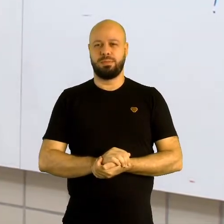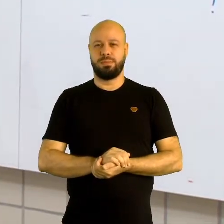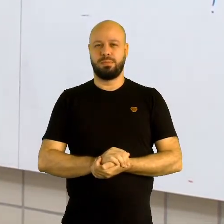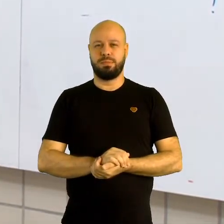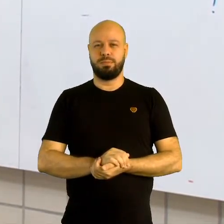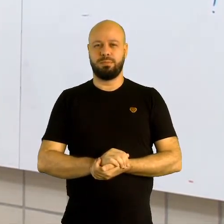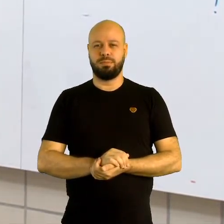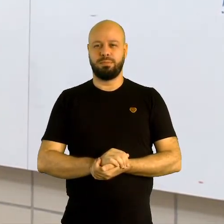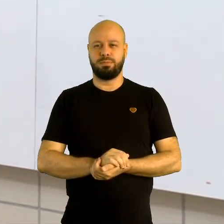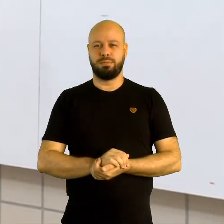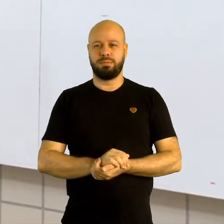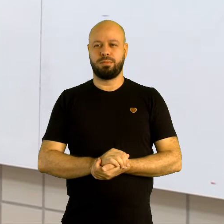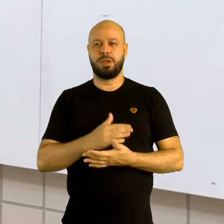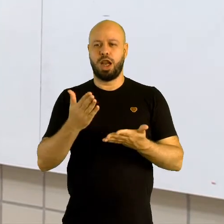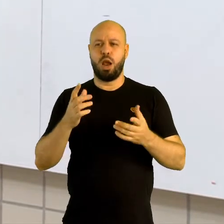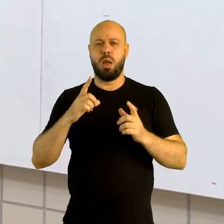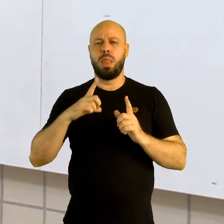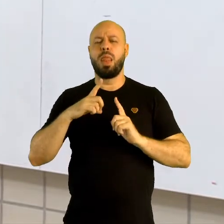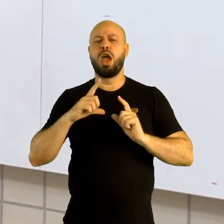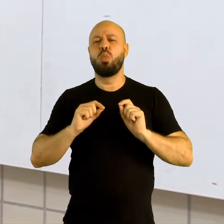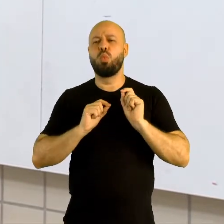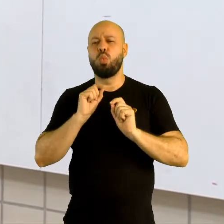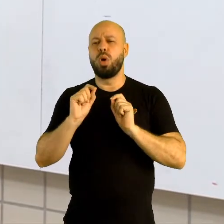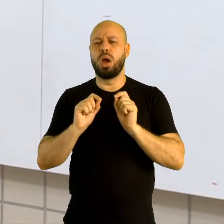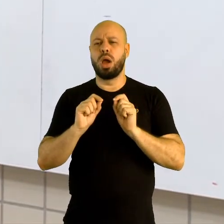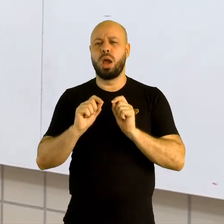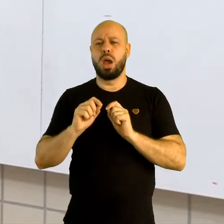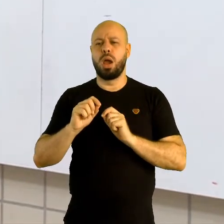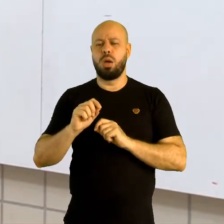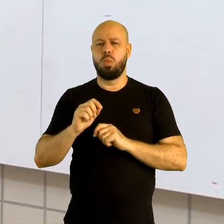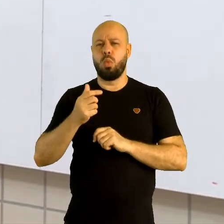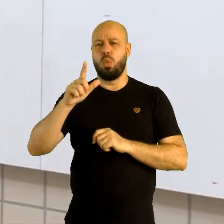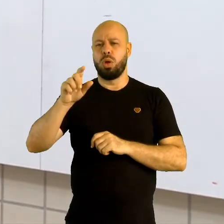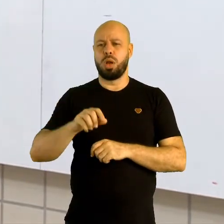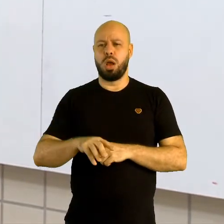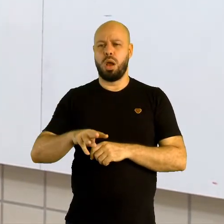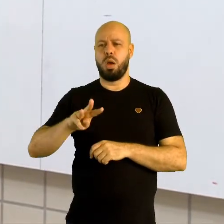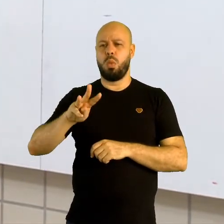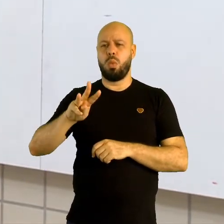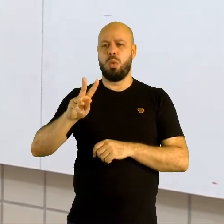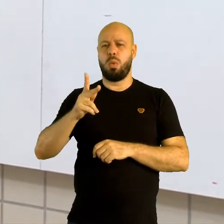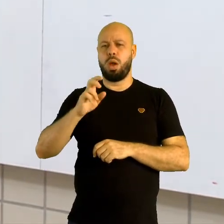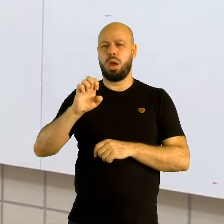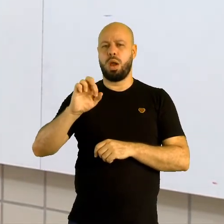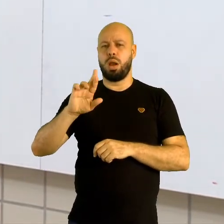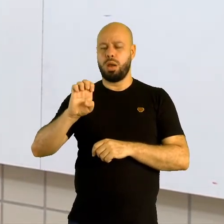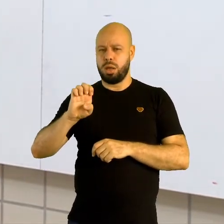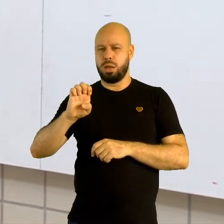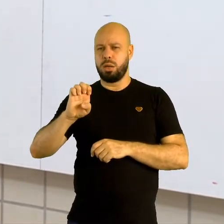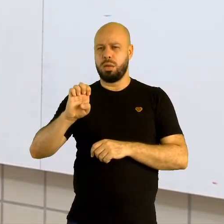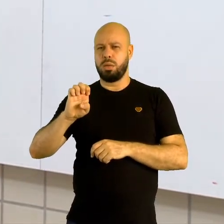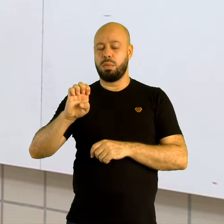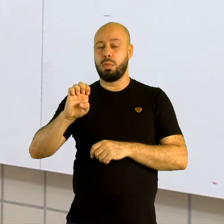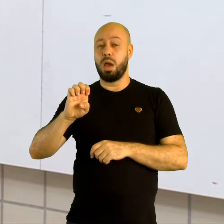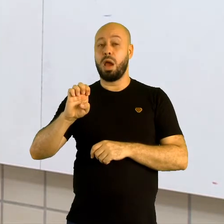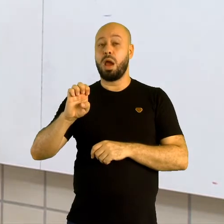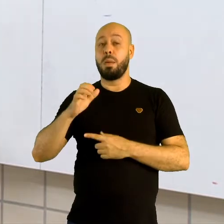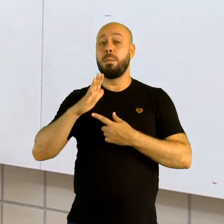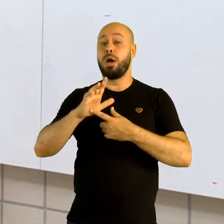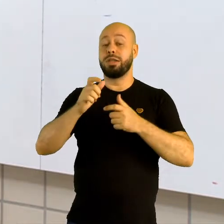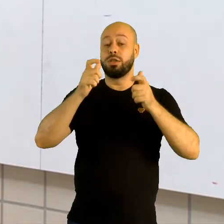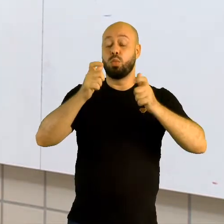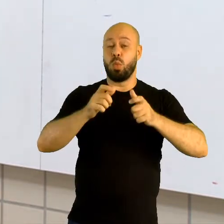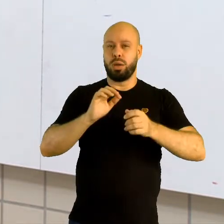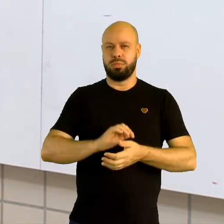Então, temos where. Where, como nós falamos antes, tem a ver com lugares. Where do you